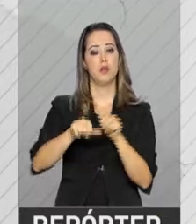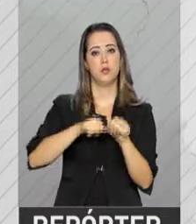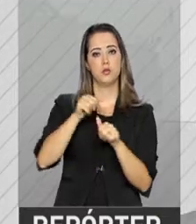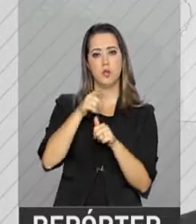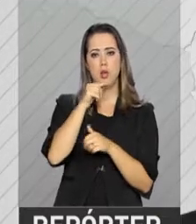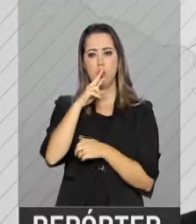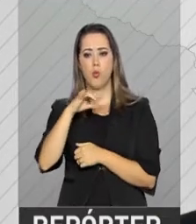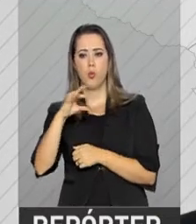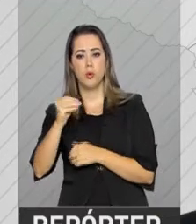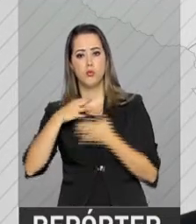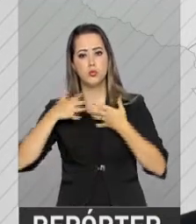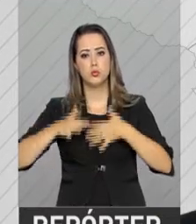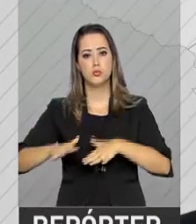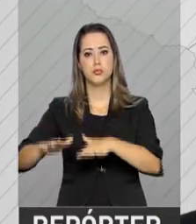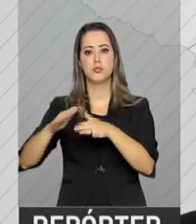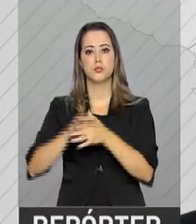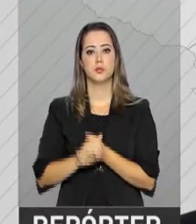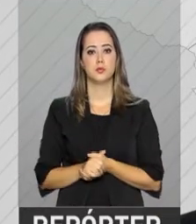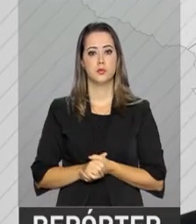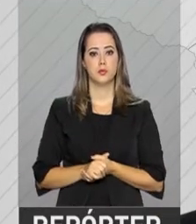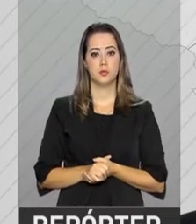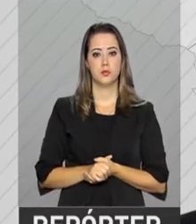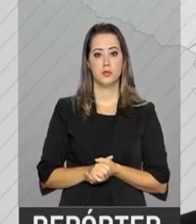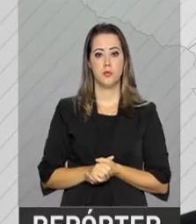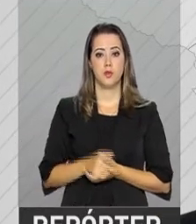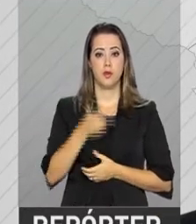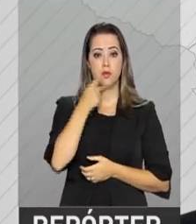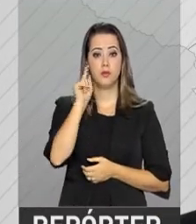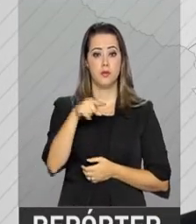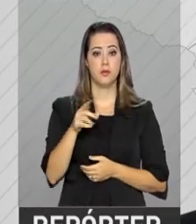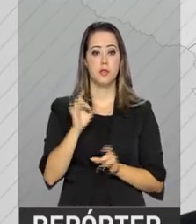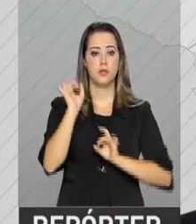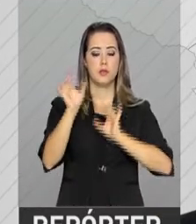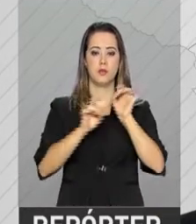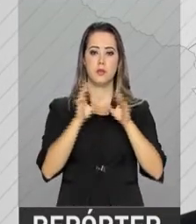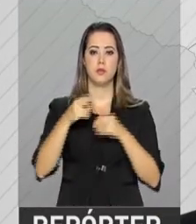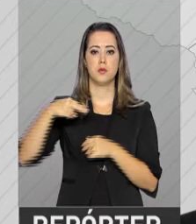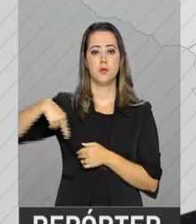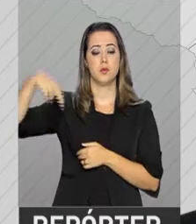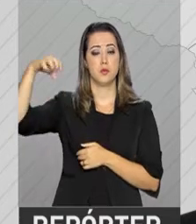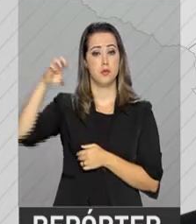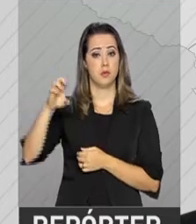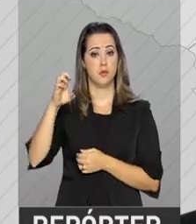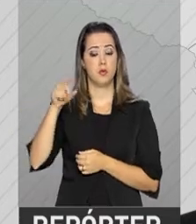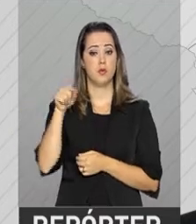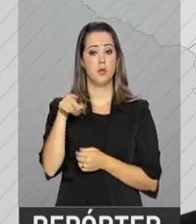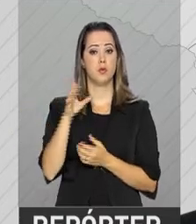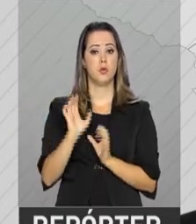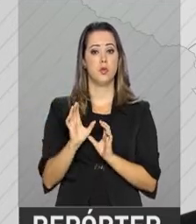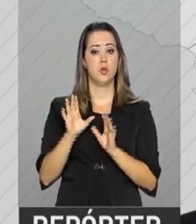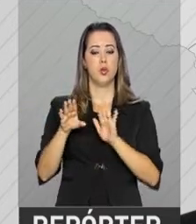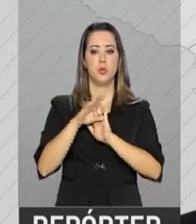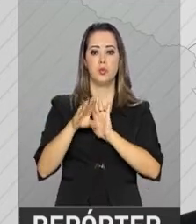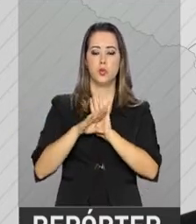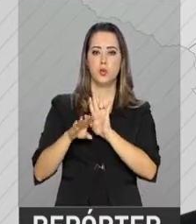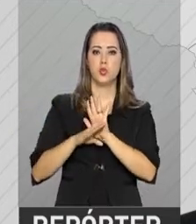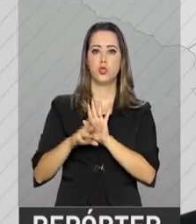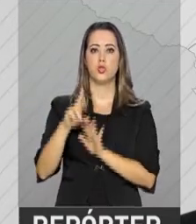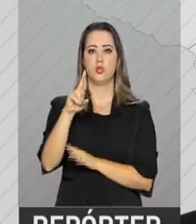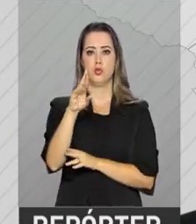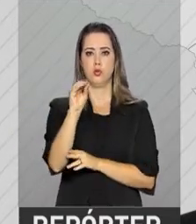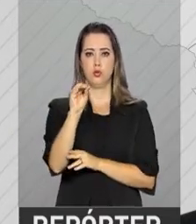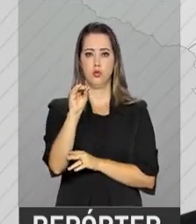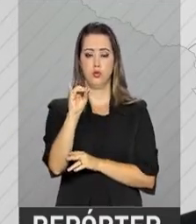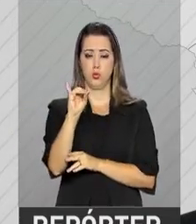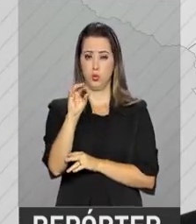do rio são francisco eu ressalto ainda especialmente para o nordeste o projeto de integração do rio são francisco